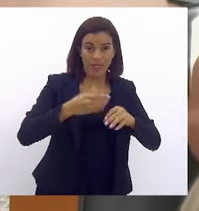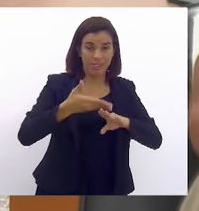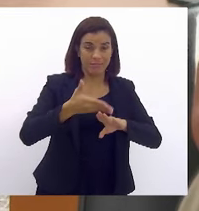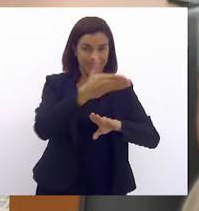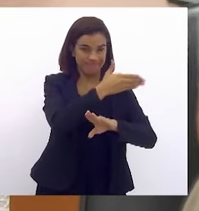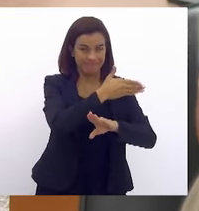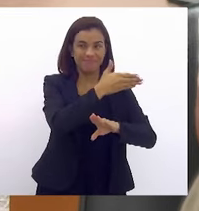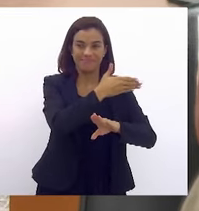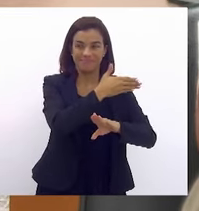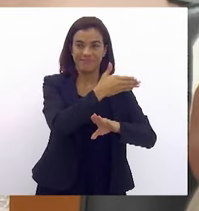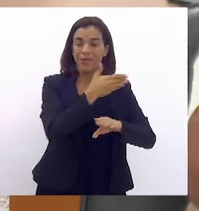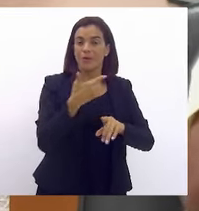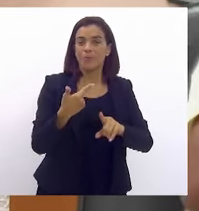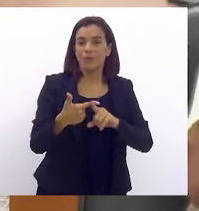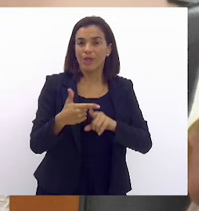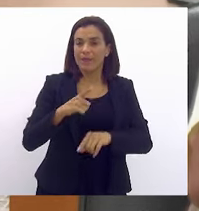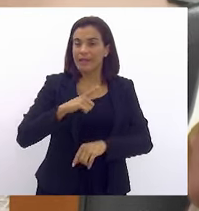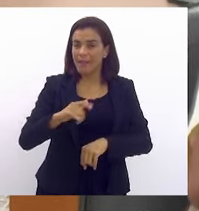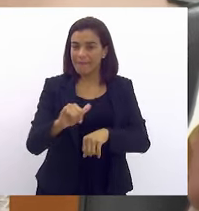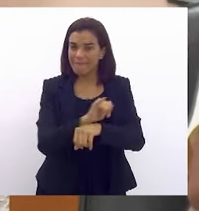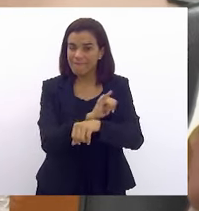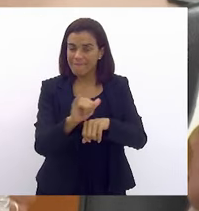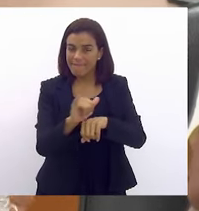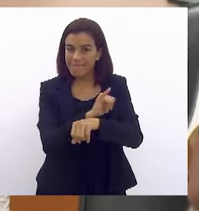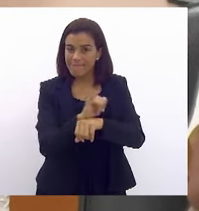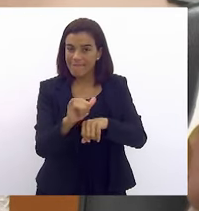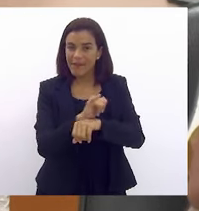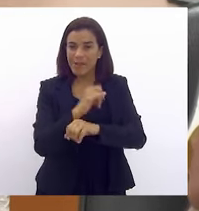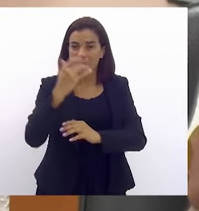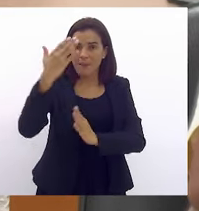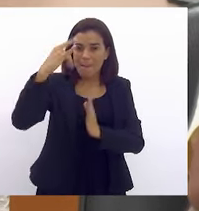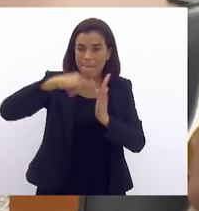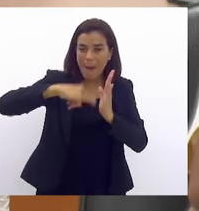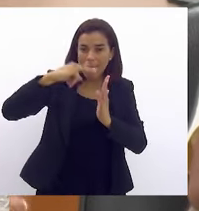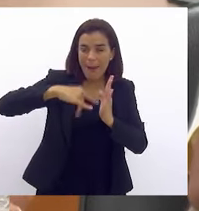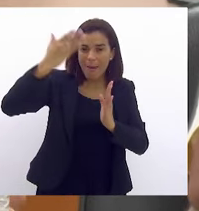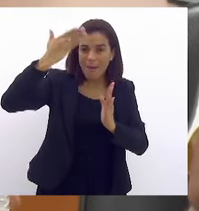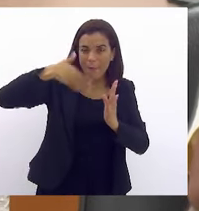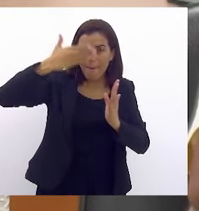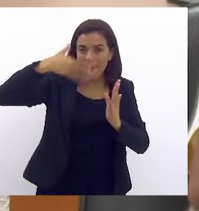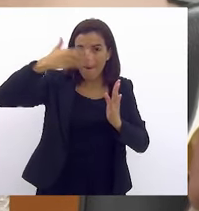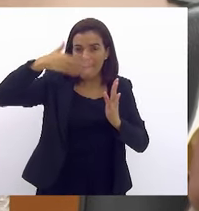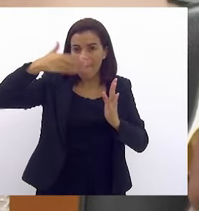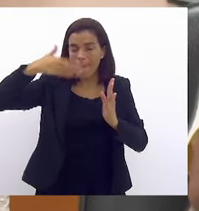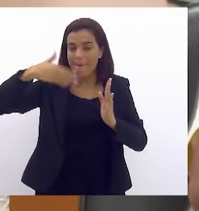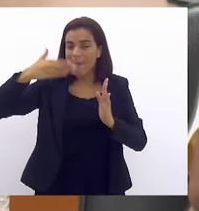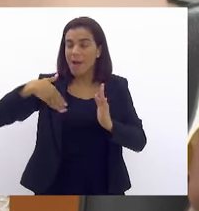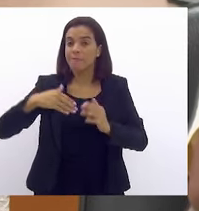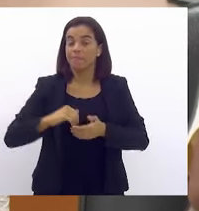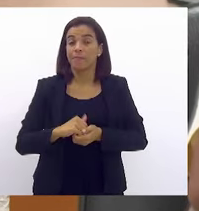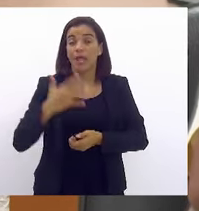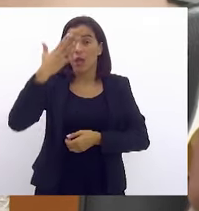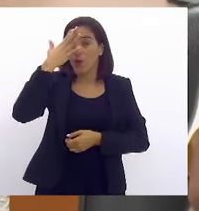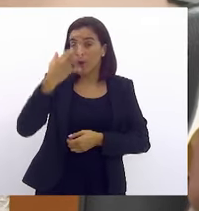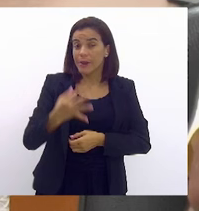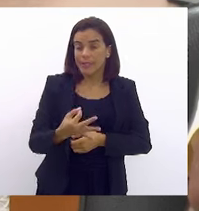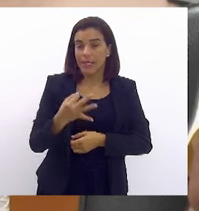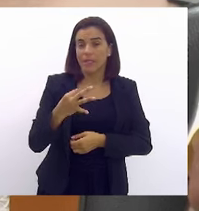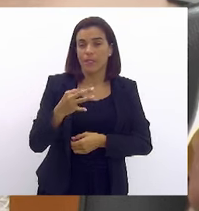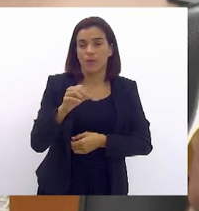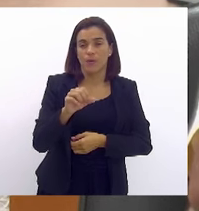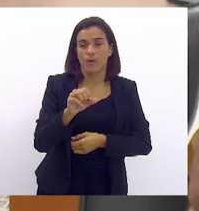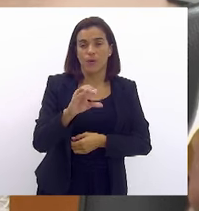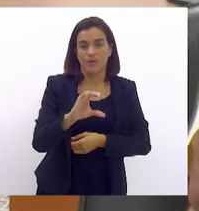né? Porque ele tem mecanismos ali de prestação de contas. Inclusive, eu entendo que o SEI, que